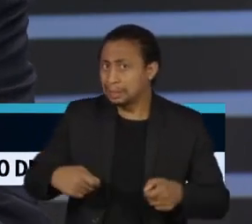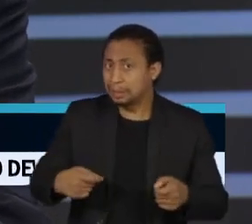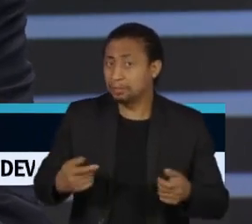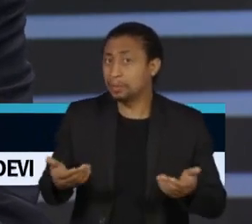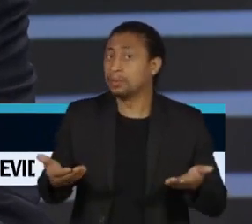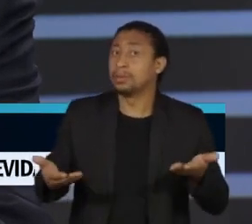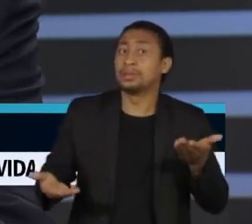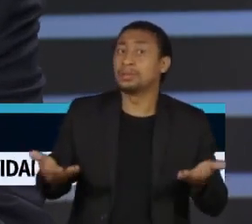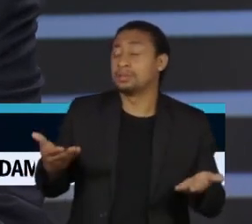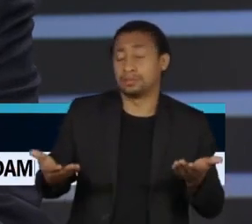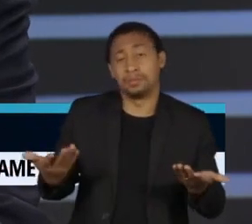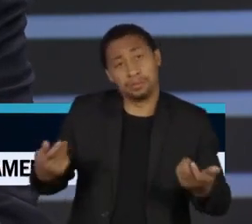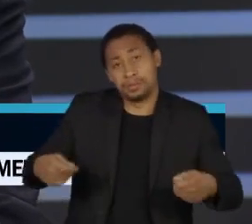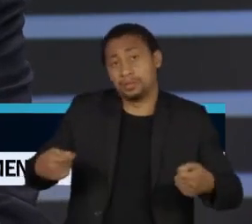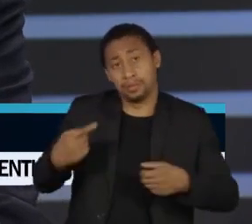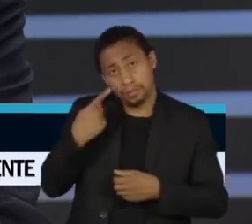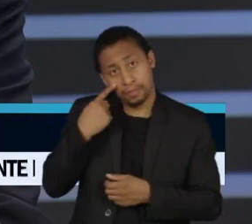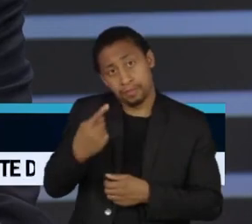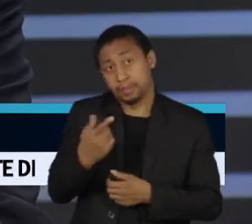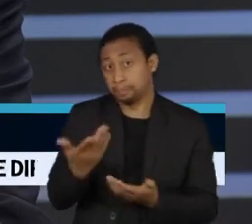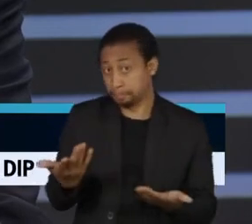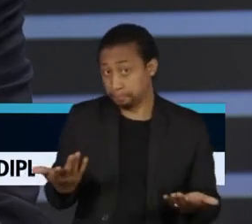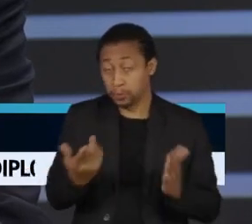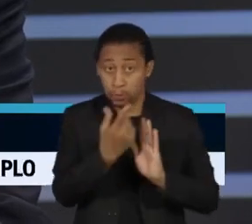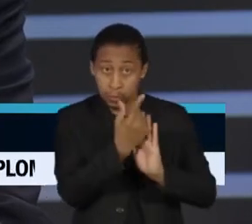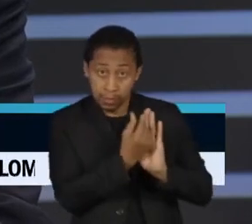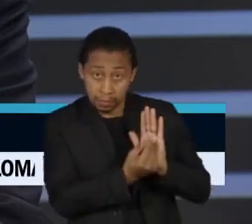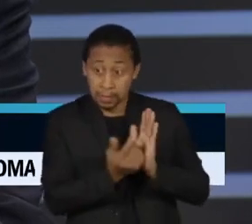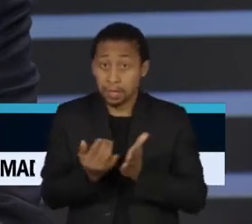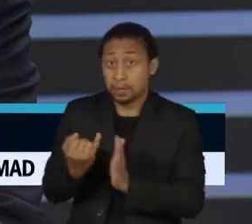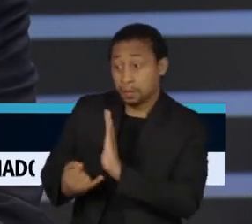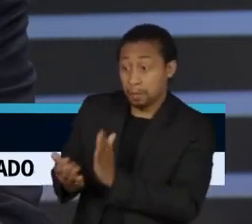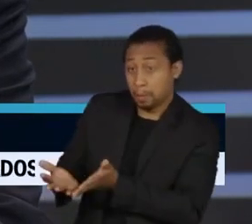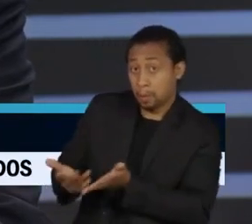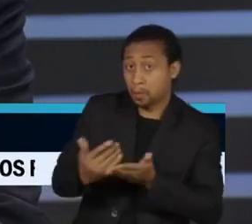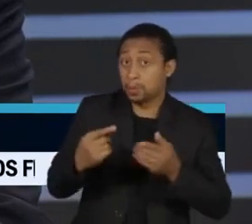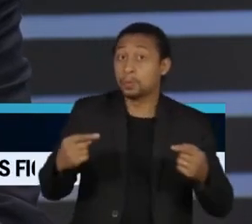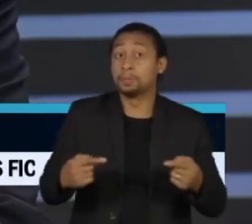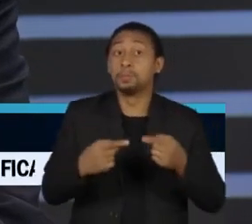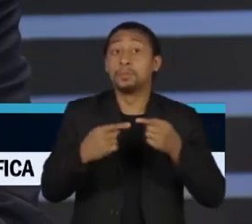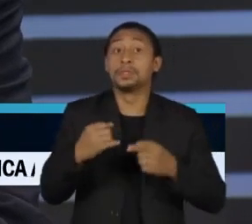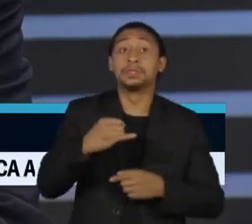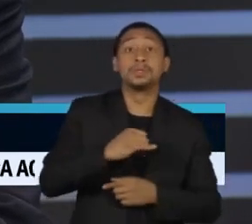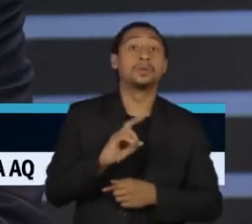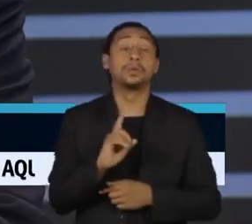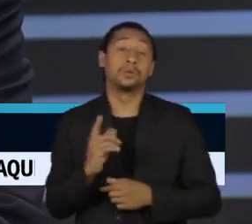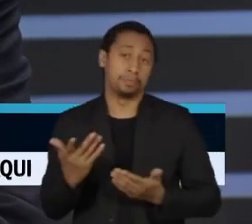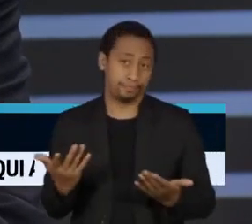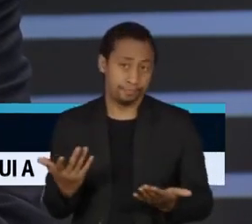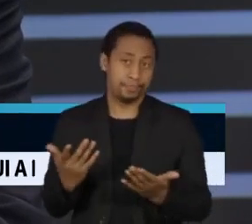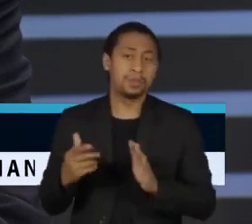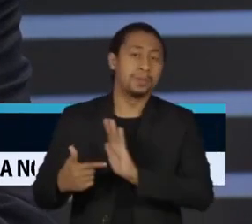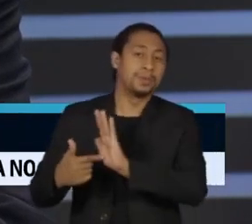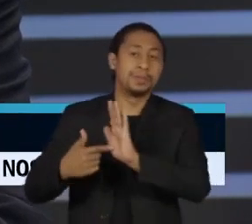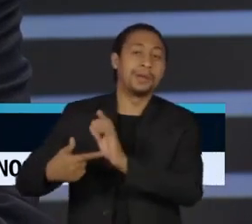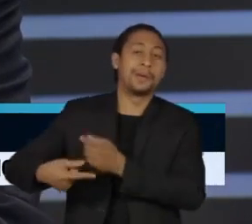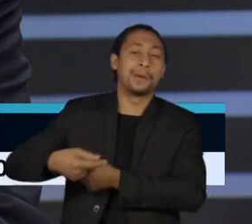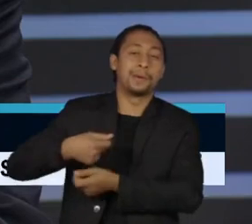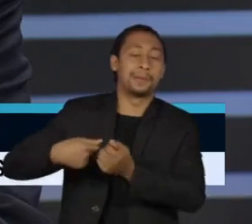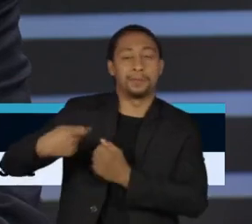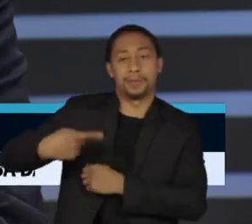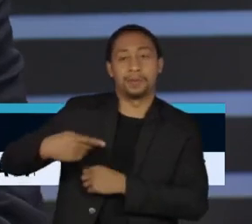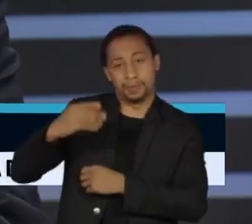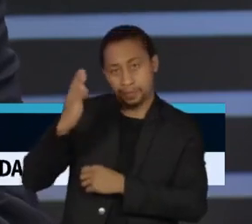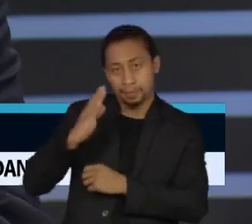com o atendimento das nossas demandas e principalmente Se isso for acompanhado do crescimento econômico né